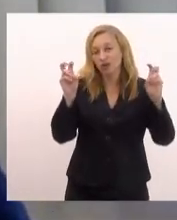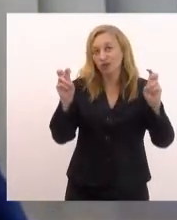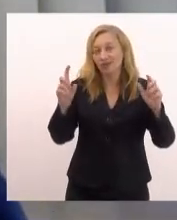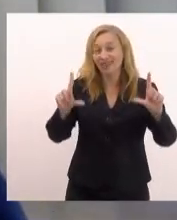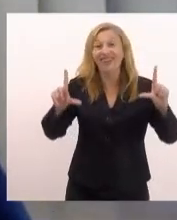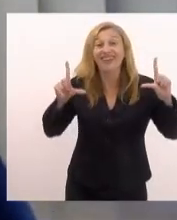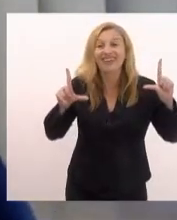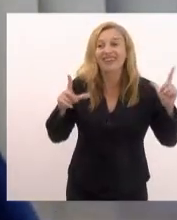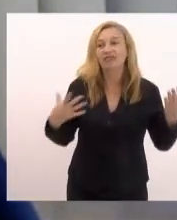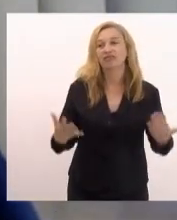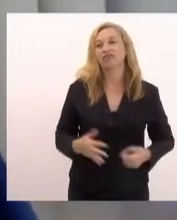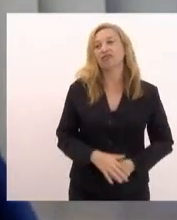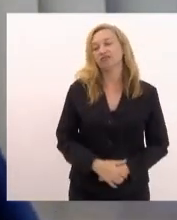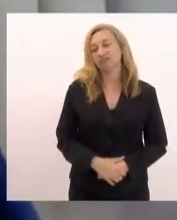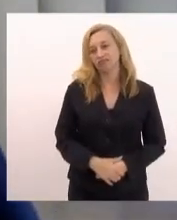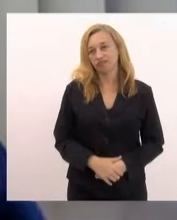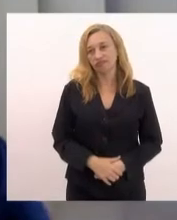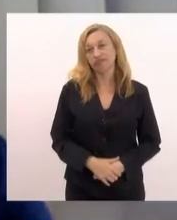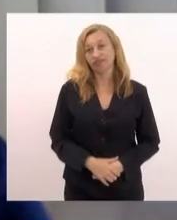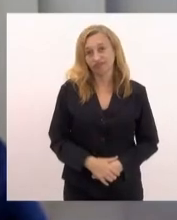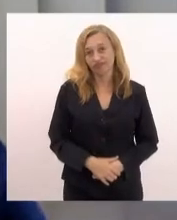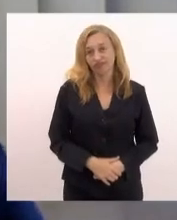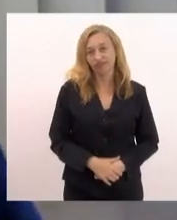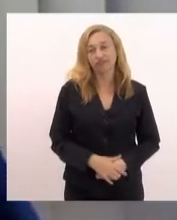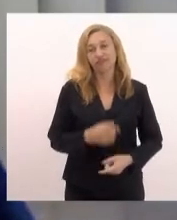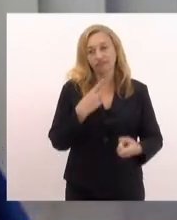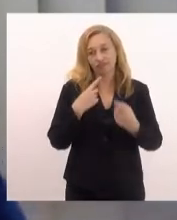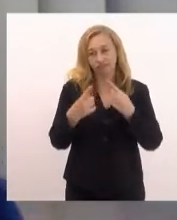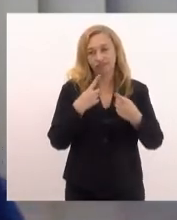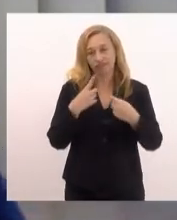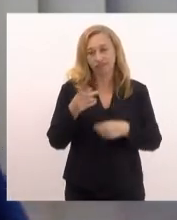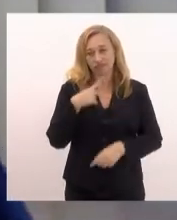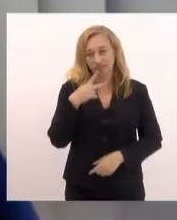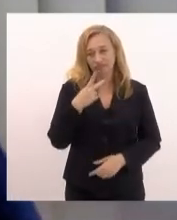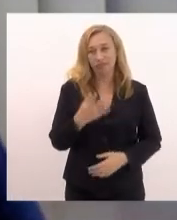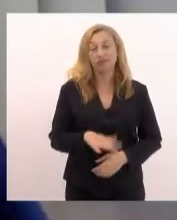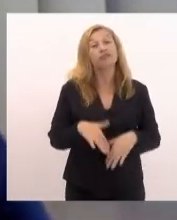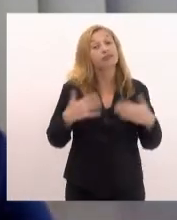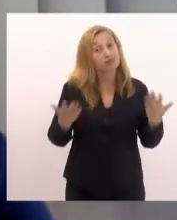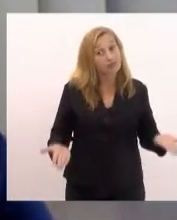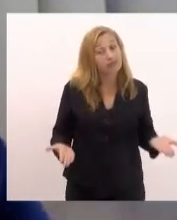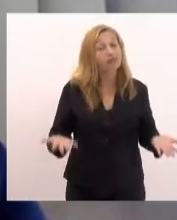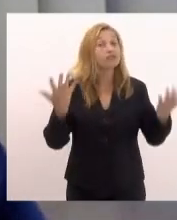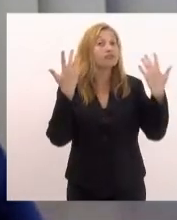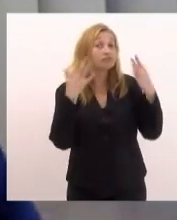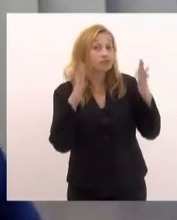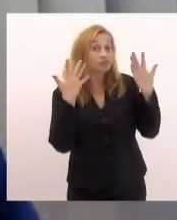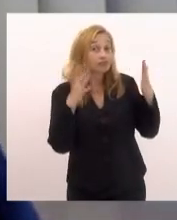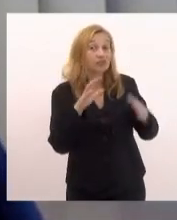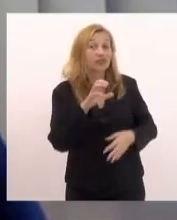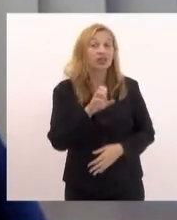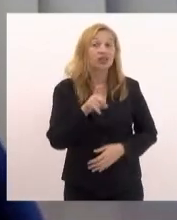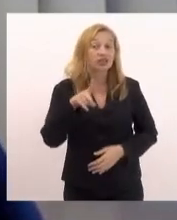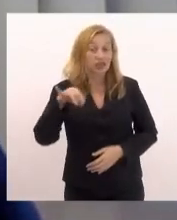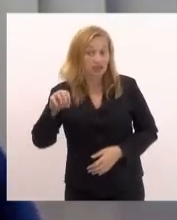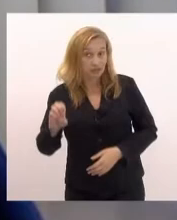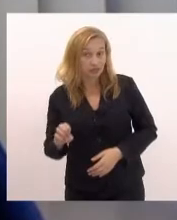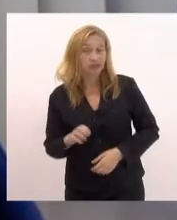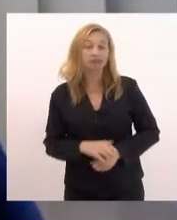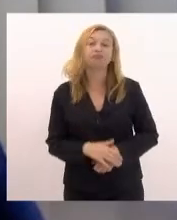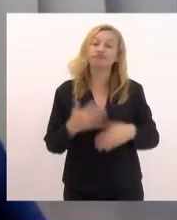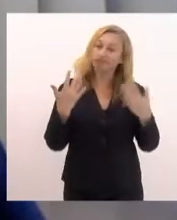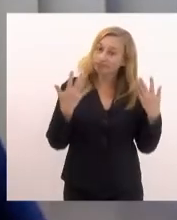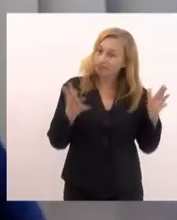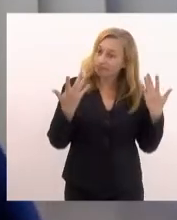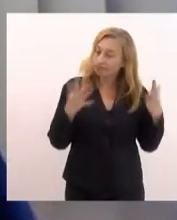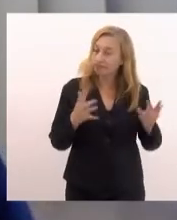se posicionar nas discussões que estão colocadas. Então, parabéns ao SEASME,